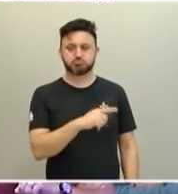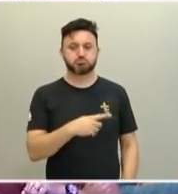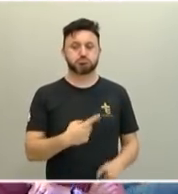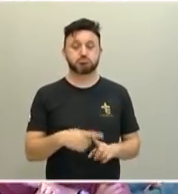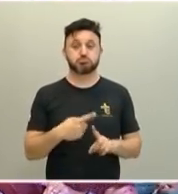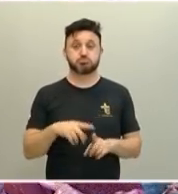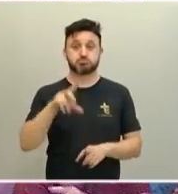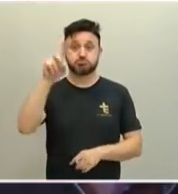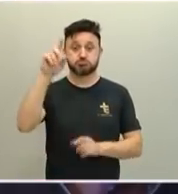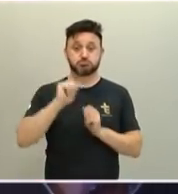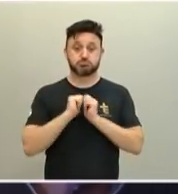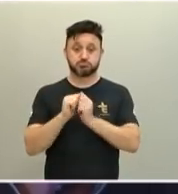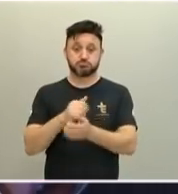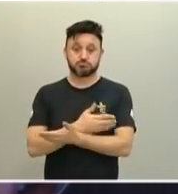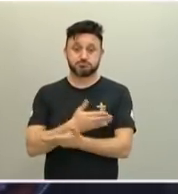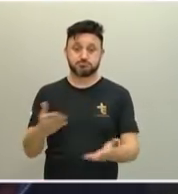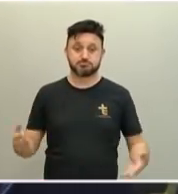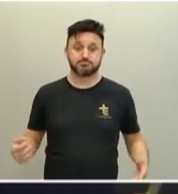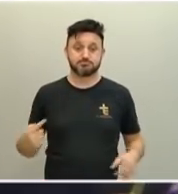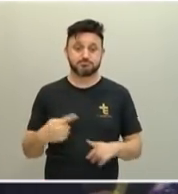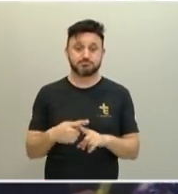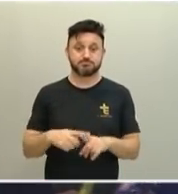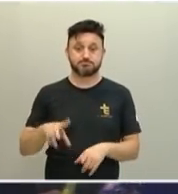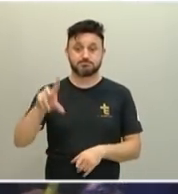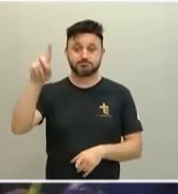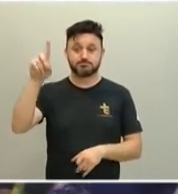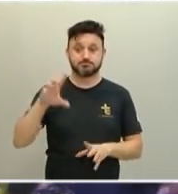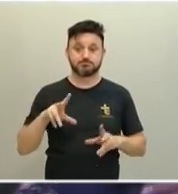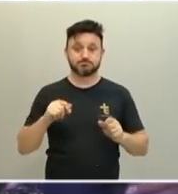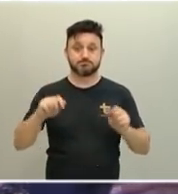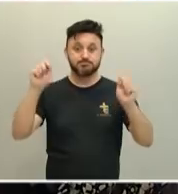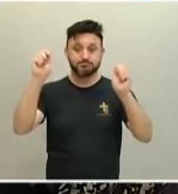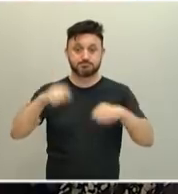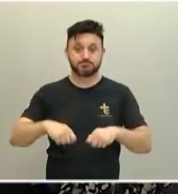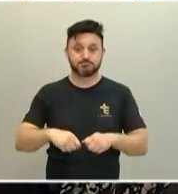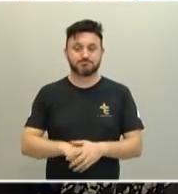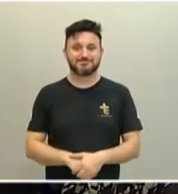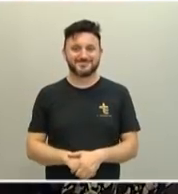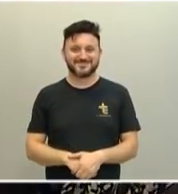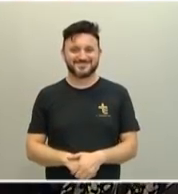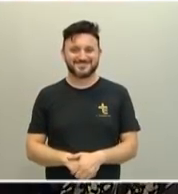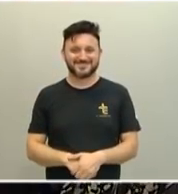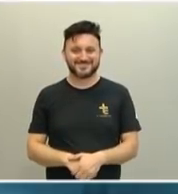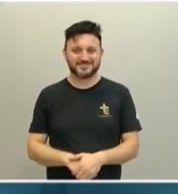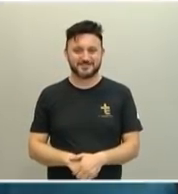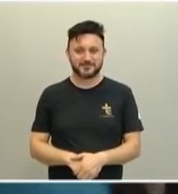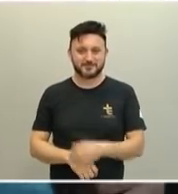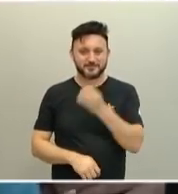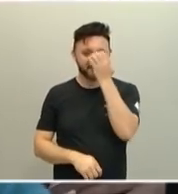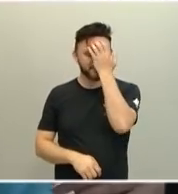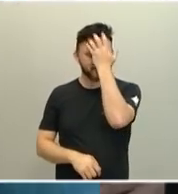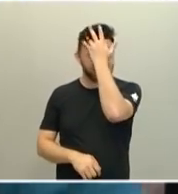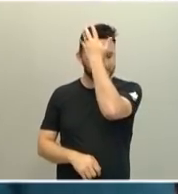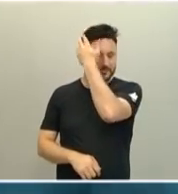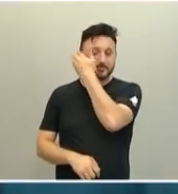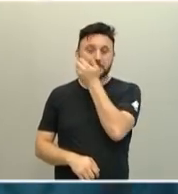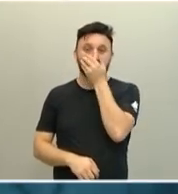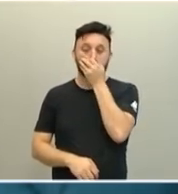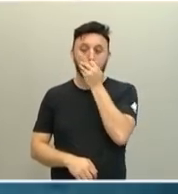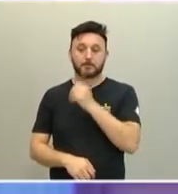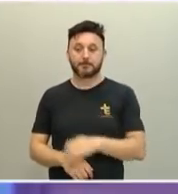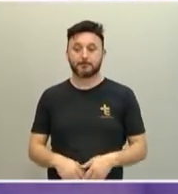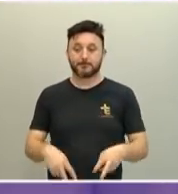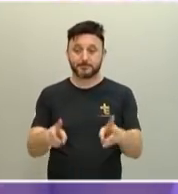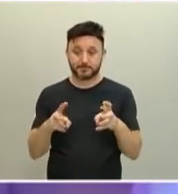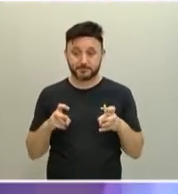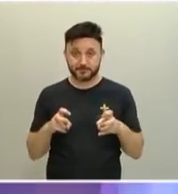contigo. Deus é contigo. Para Deus nada é impossível. Para Deus nada é impossível. Percebe? Esta que você tem que pôr